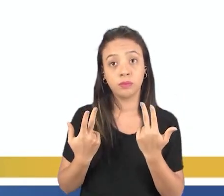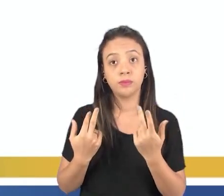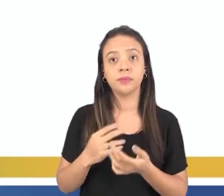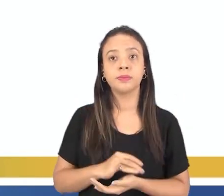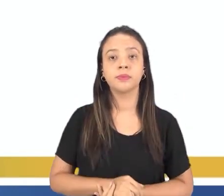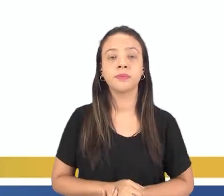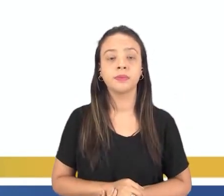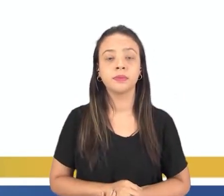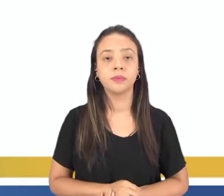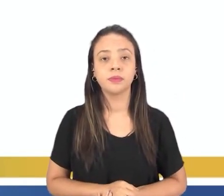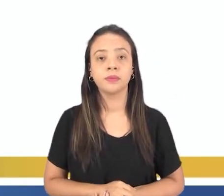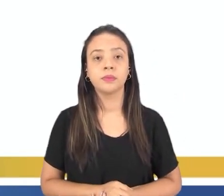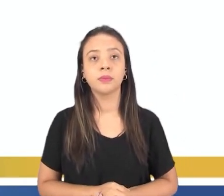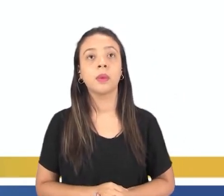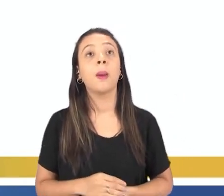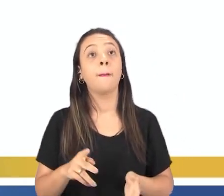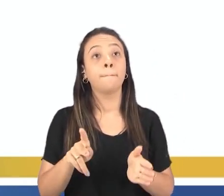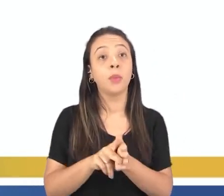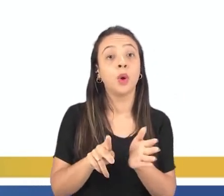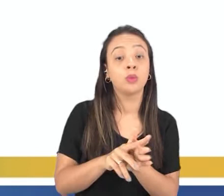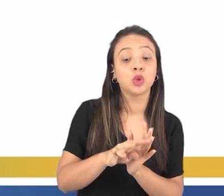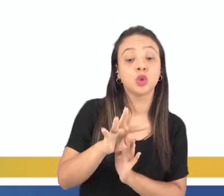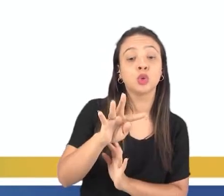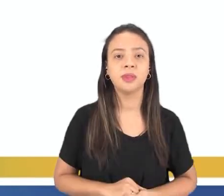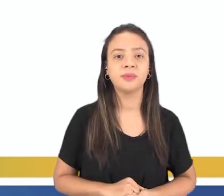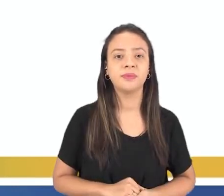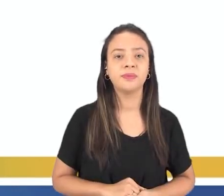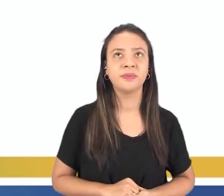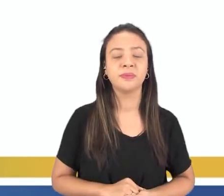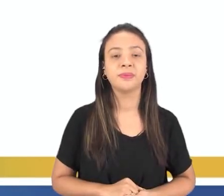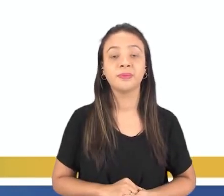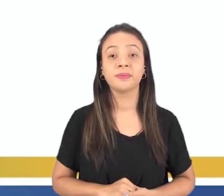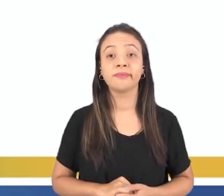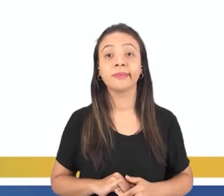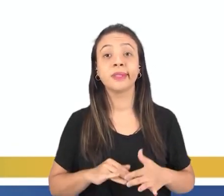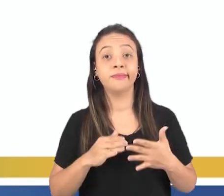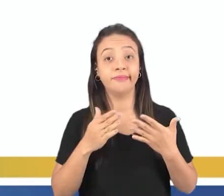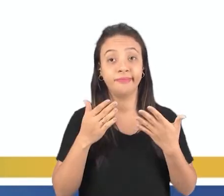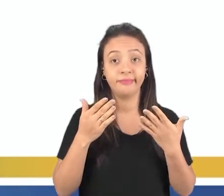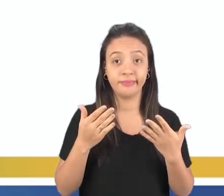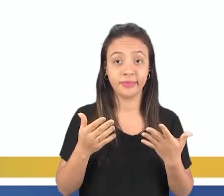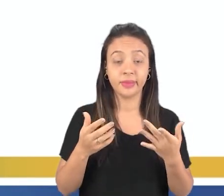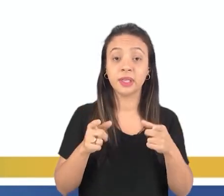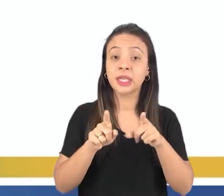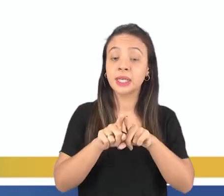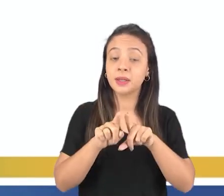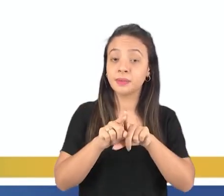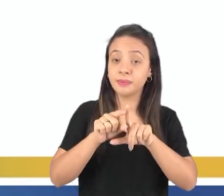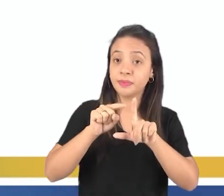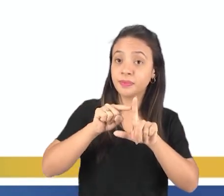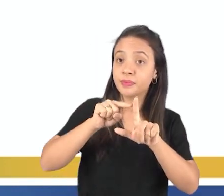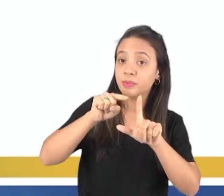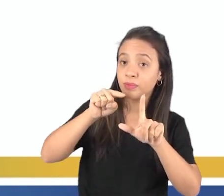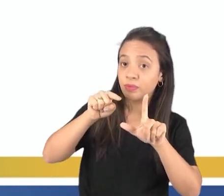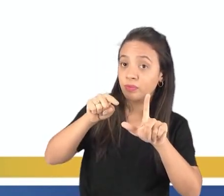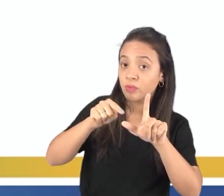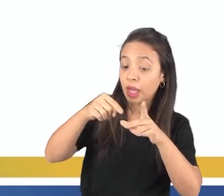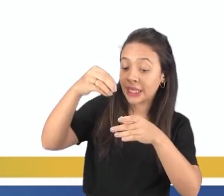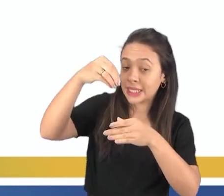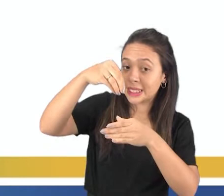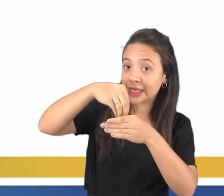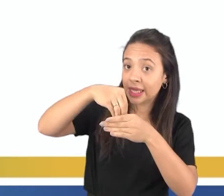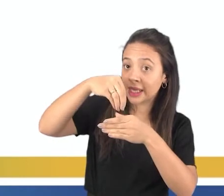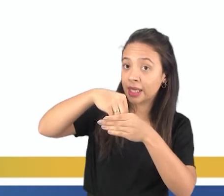certo? Isso no trapézio isósceles, tá? Muito bem, pessoal. E os ângulos, tá, internos